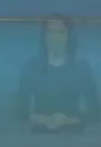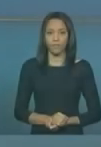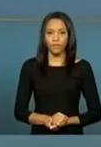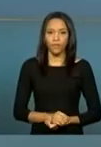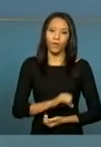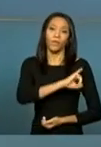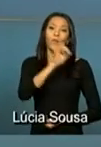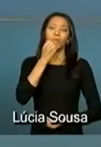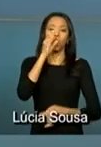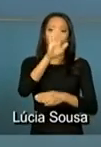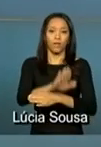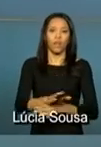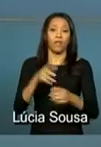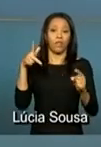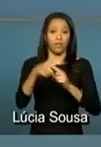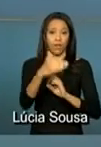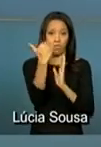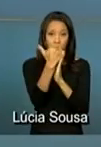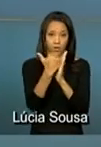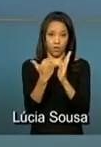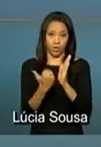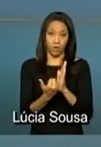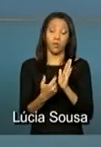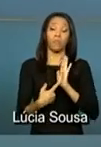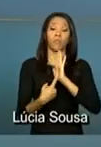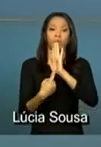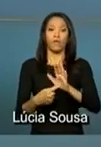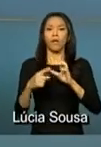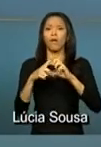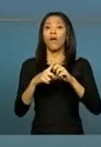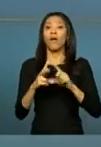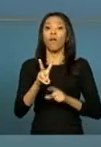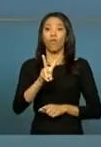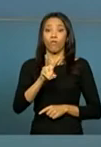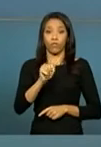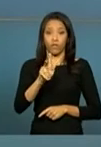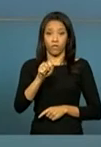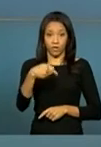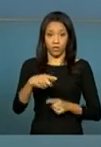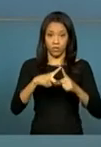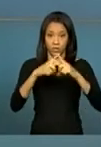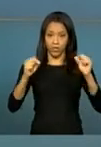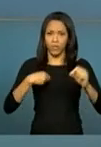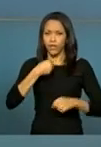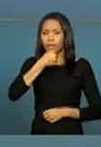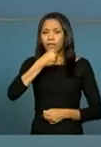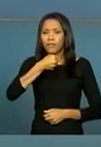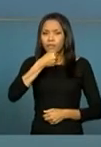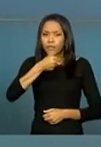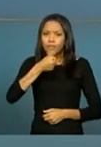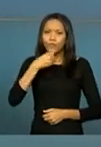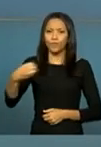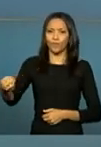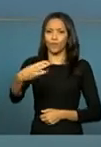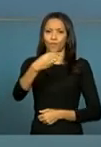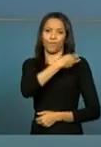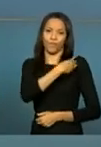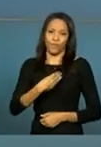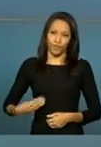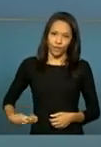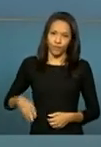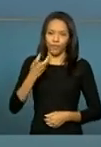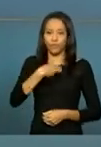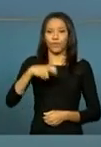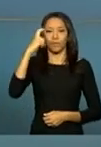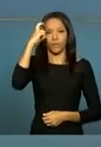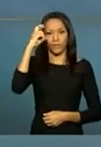Olá, boa tarde. Interrompemos a nossa programação para transmitir ao vivo de Brasília a entrevista coletiva do novo ministro da